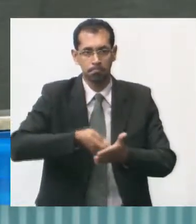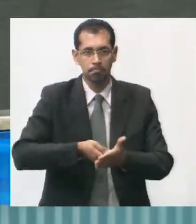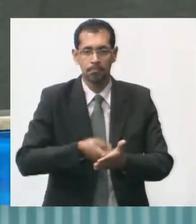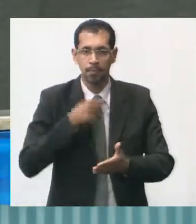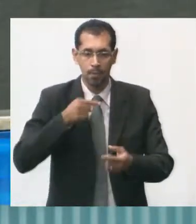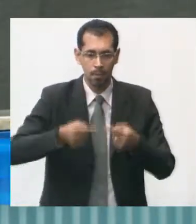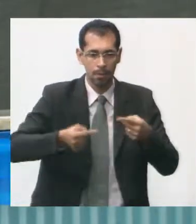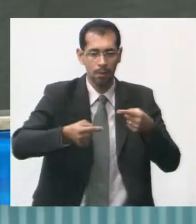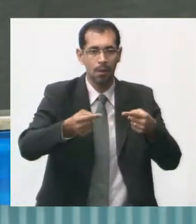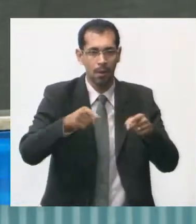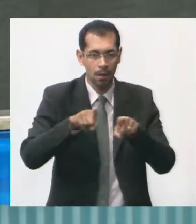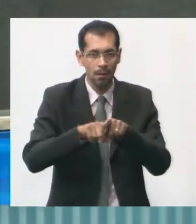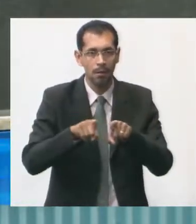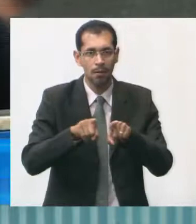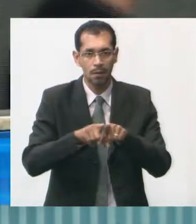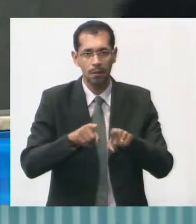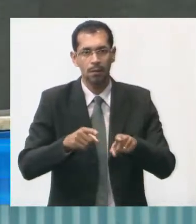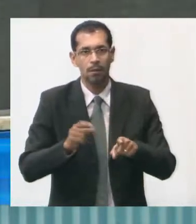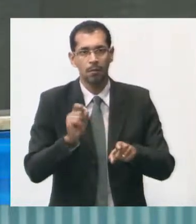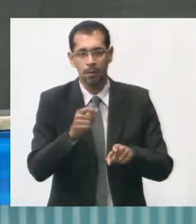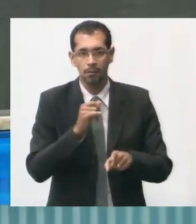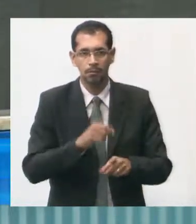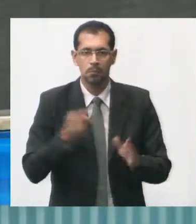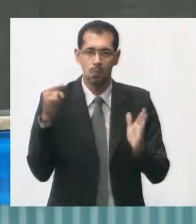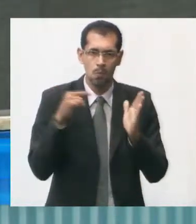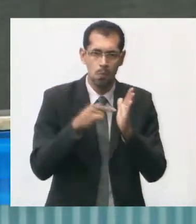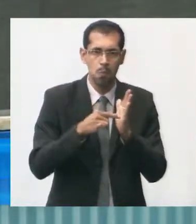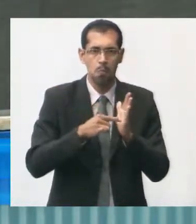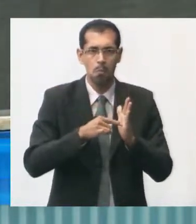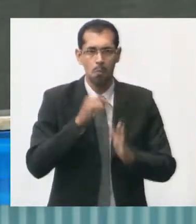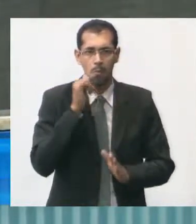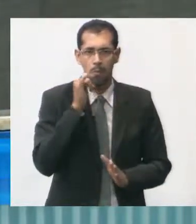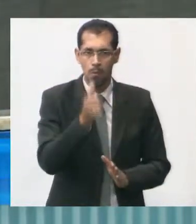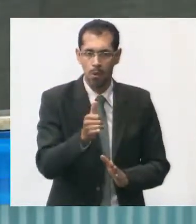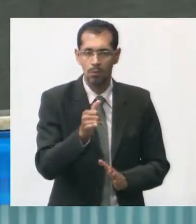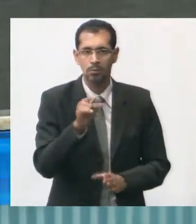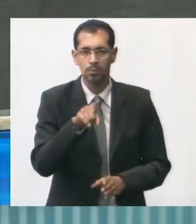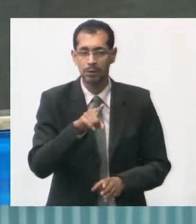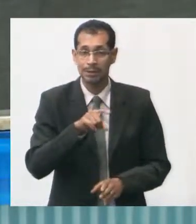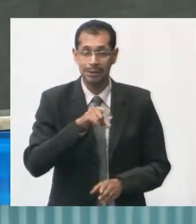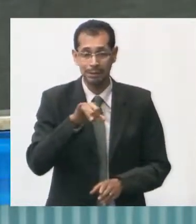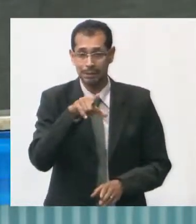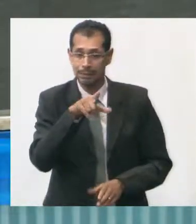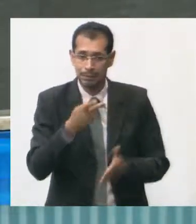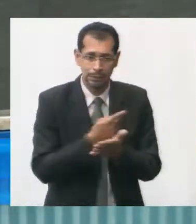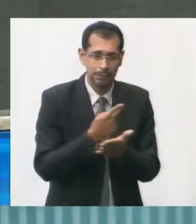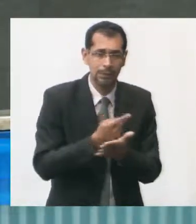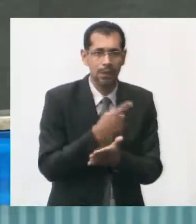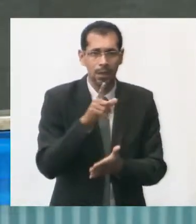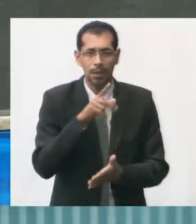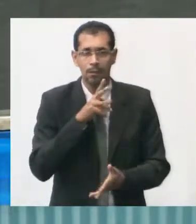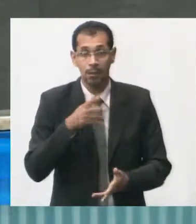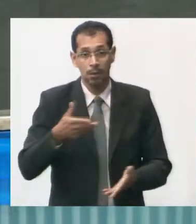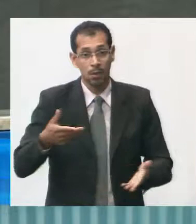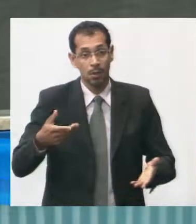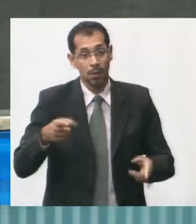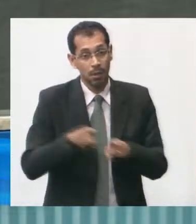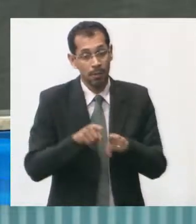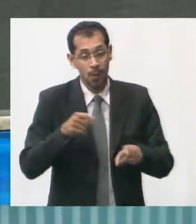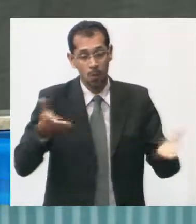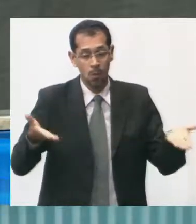dialogando, vamos continuar denunciando aquilo que está errado. Inclusive, hoje nós temos uma audiência pública